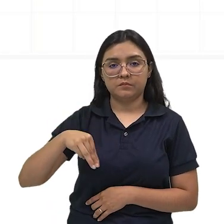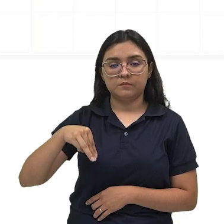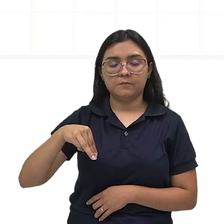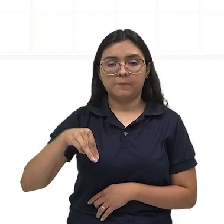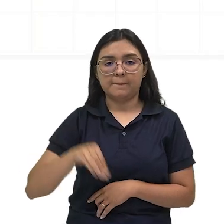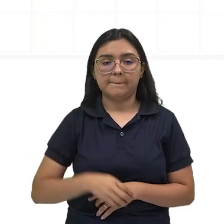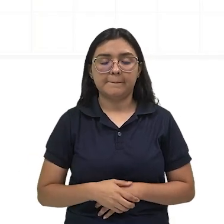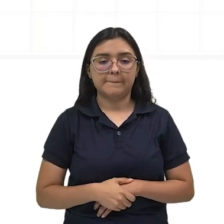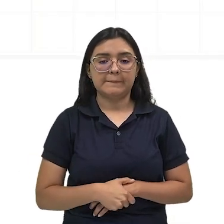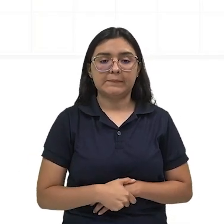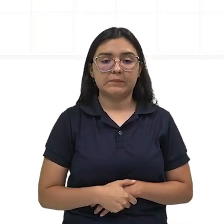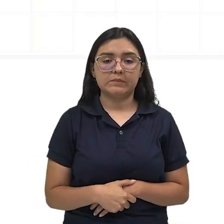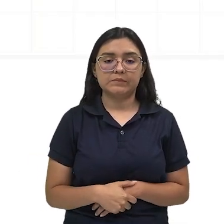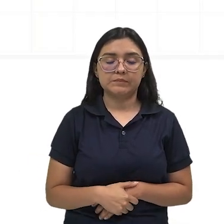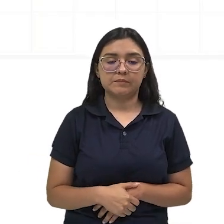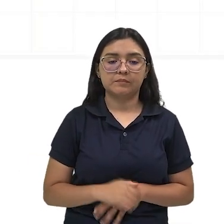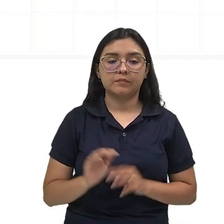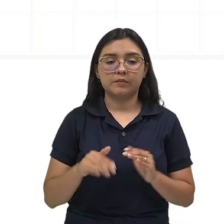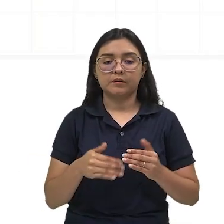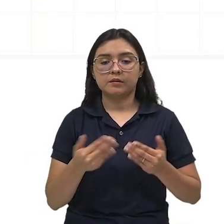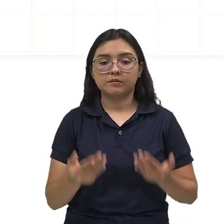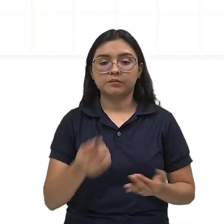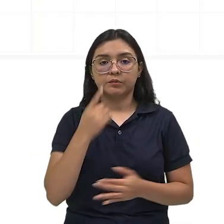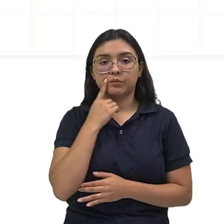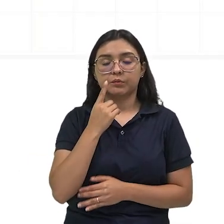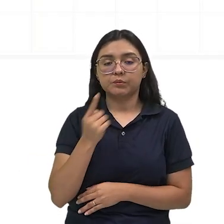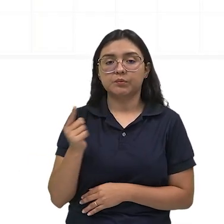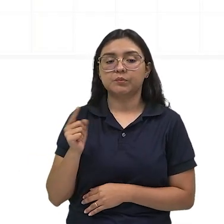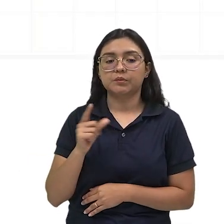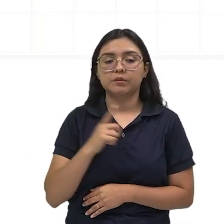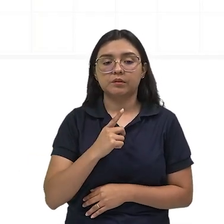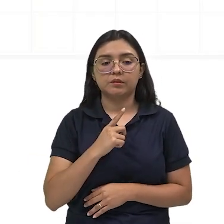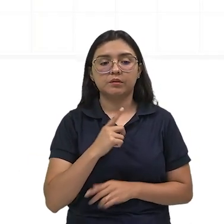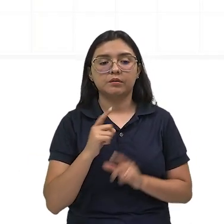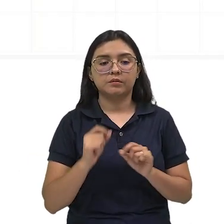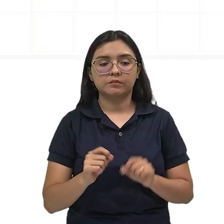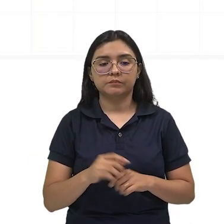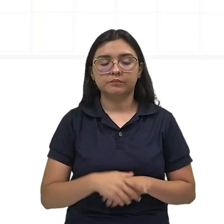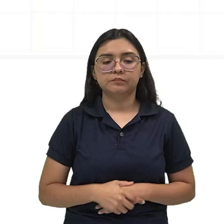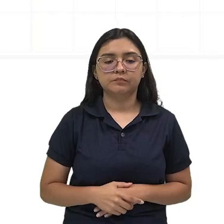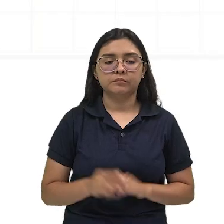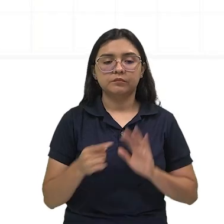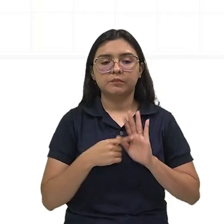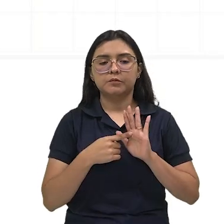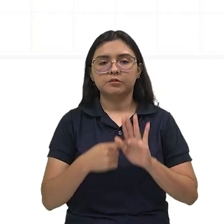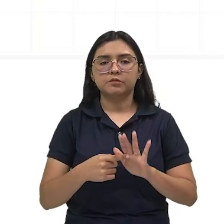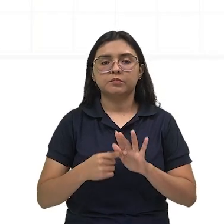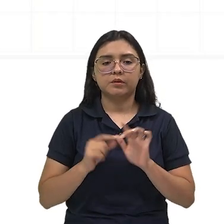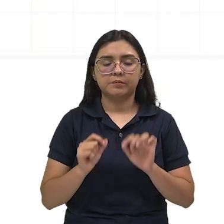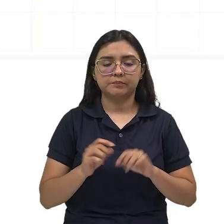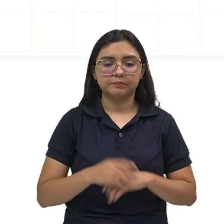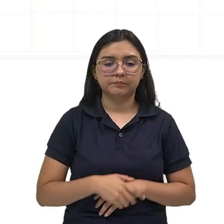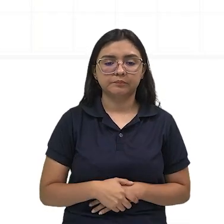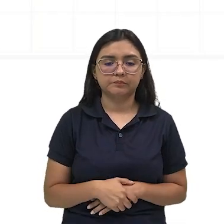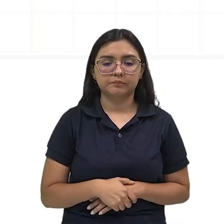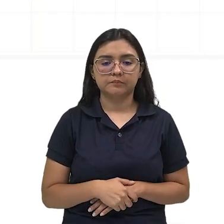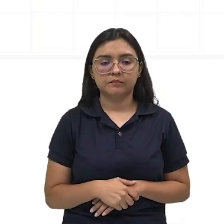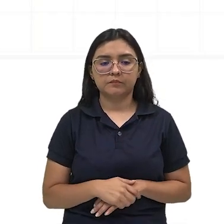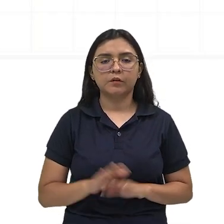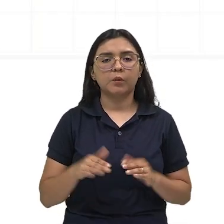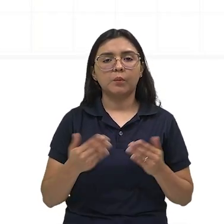188,4 metros. Então, aqui tem também uma breve nuance. Qual é a breve nuance que tem aí,